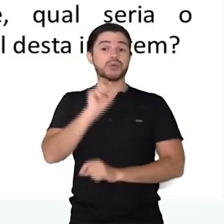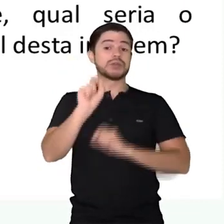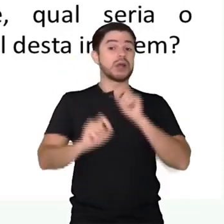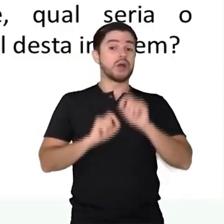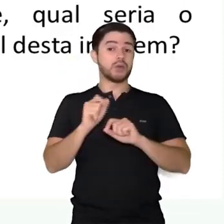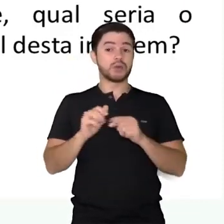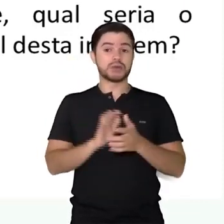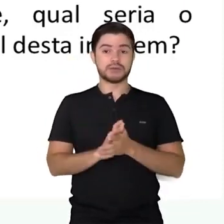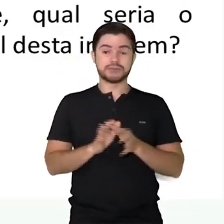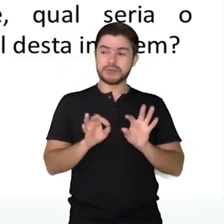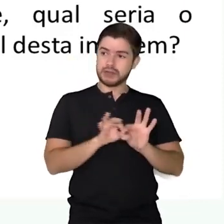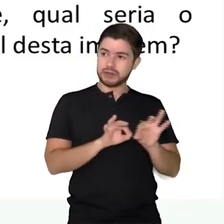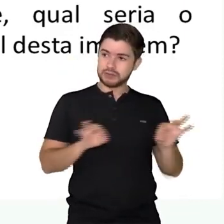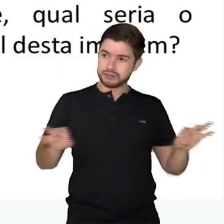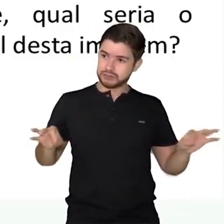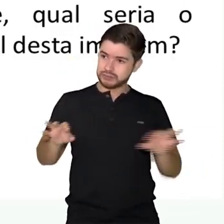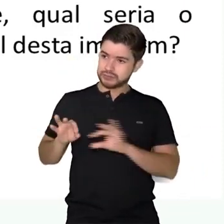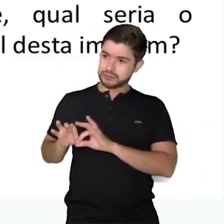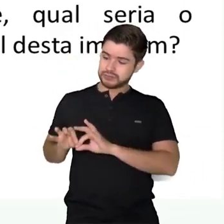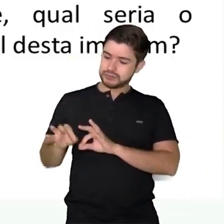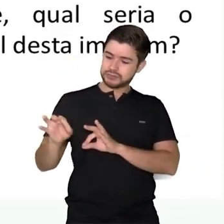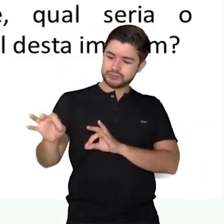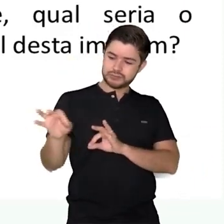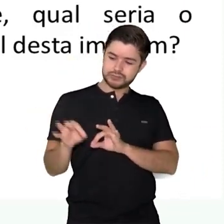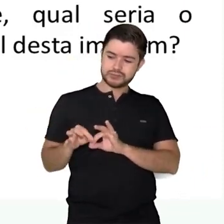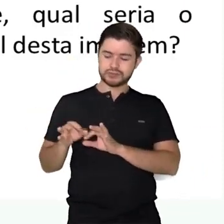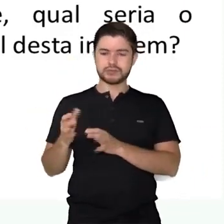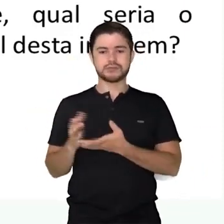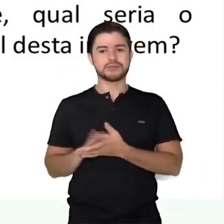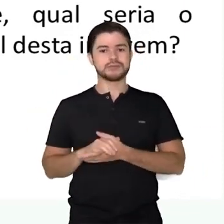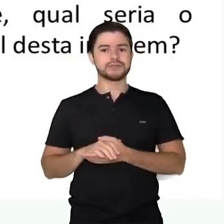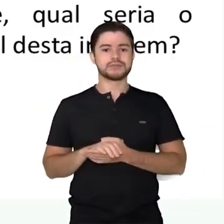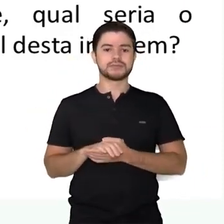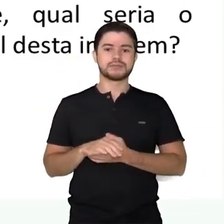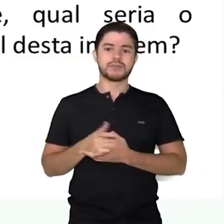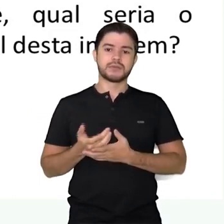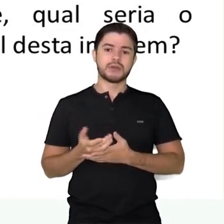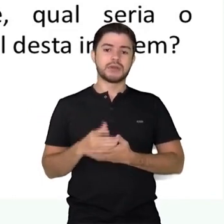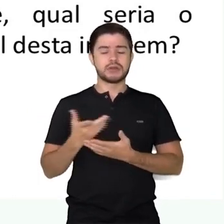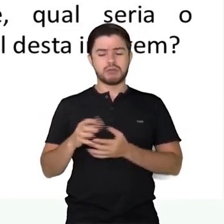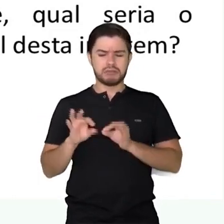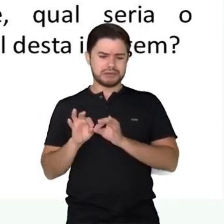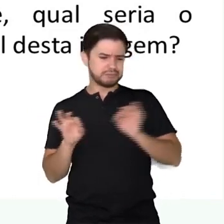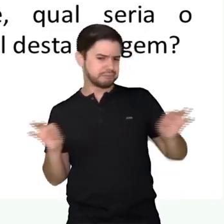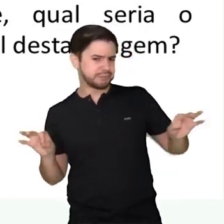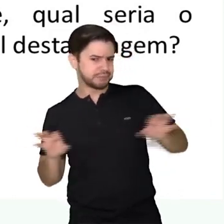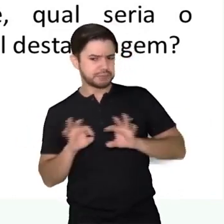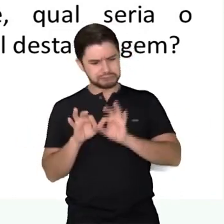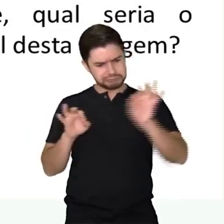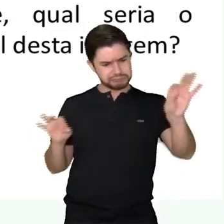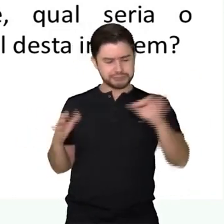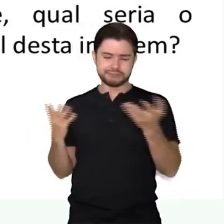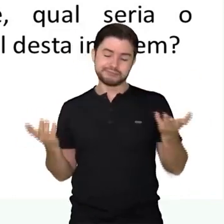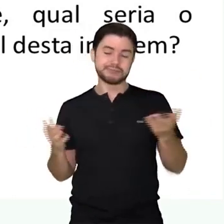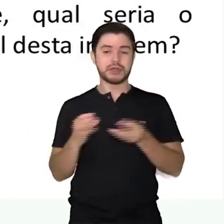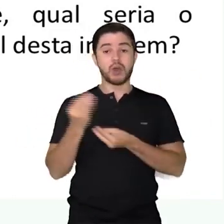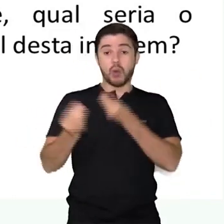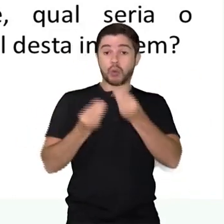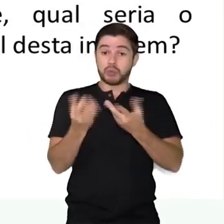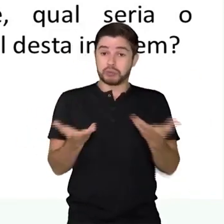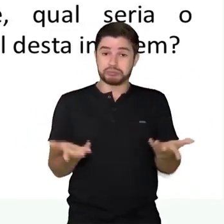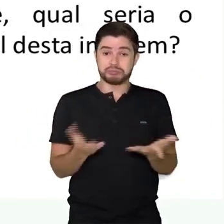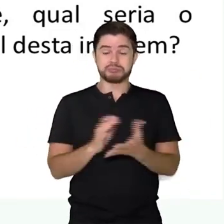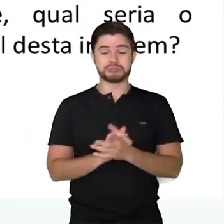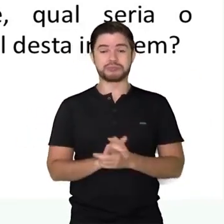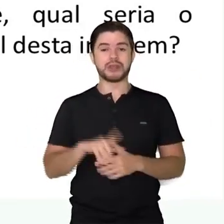a medida da aresta, né? A distância entre o ponto ou outro do cubo, a gente